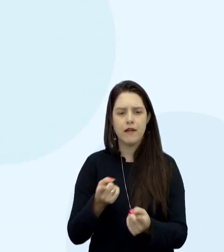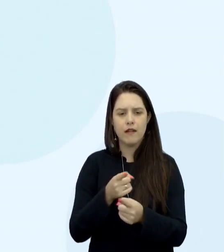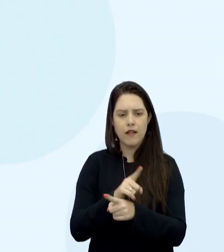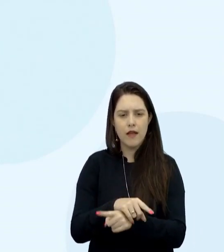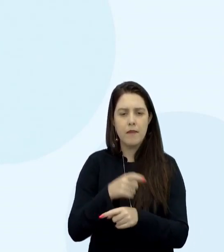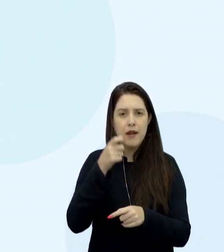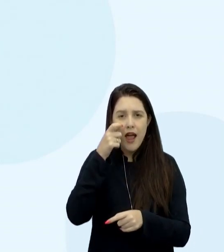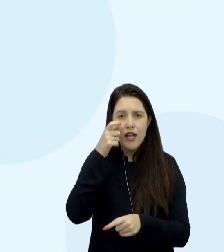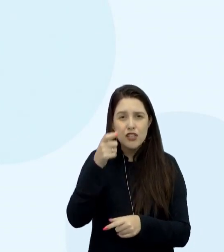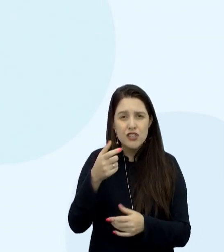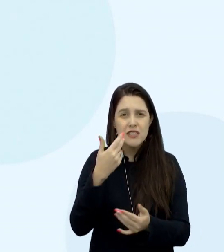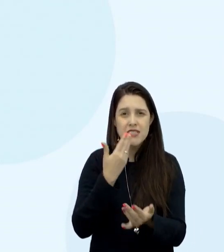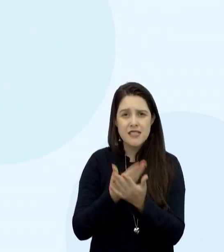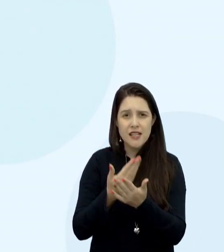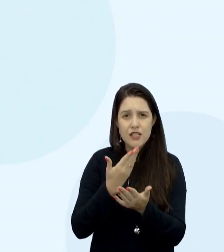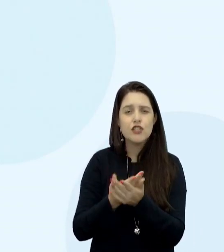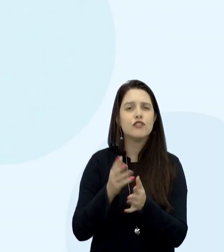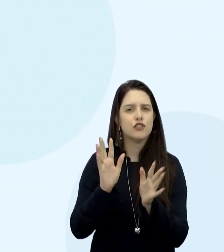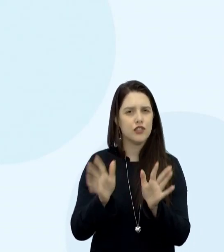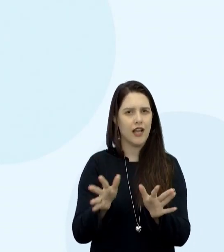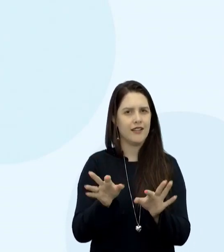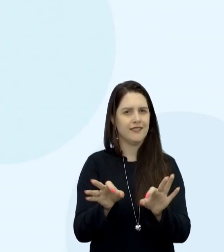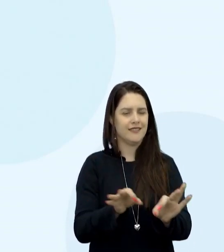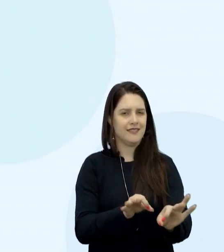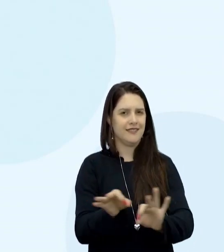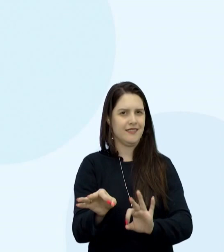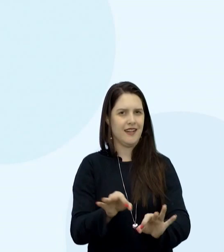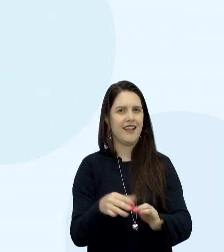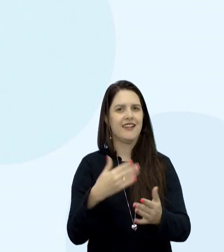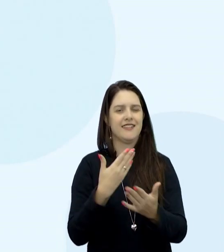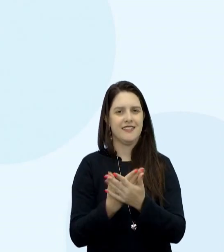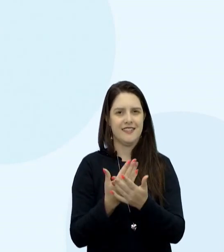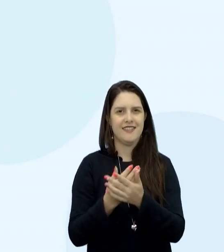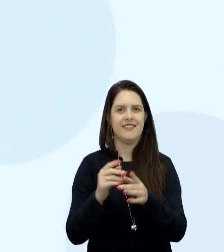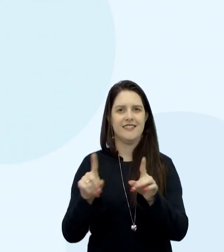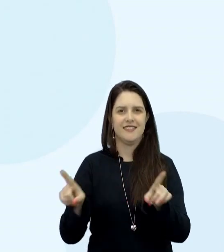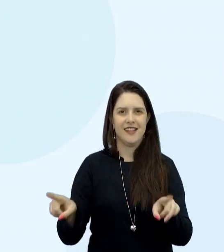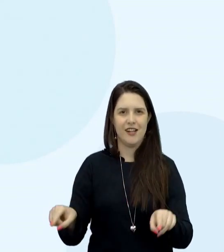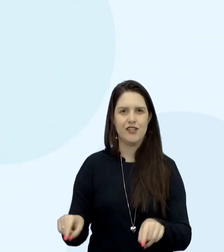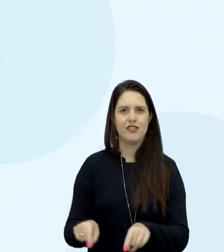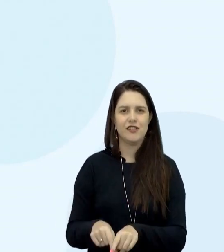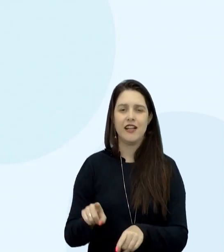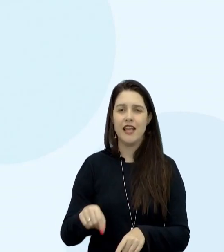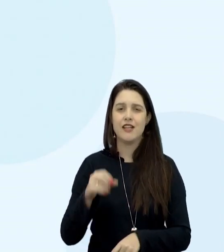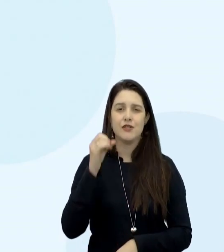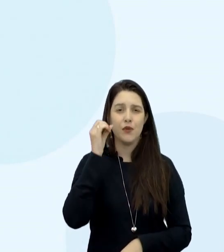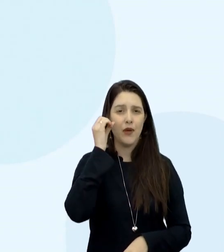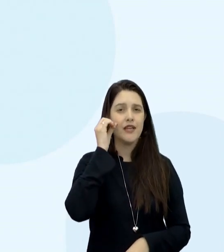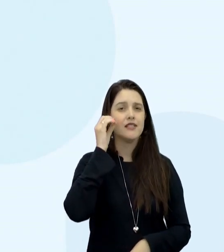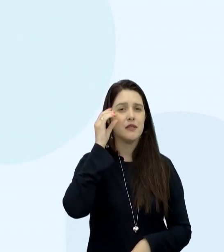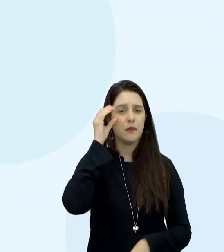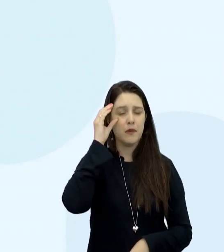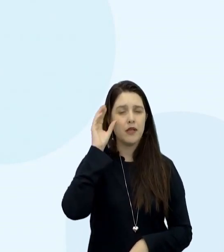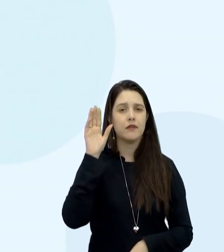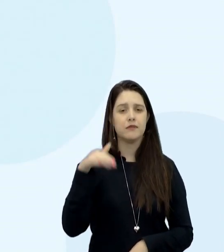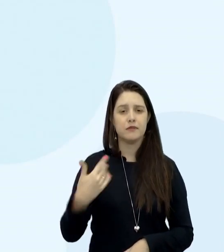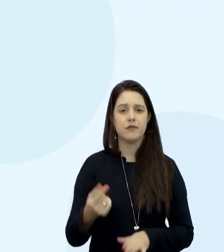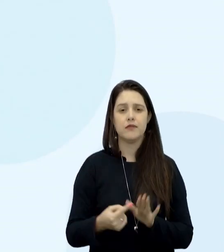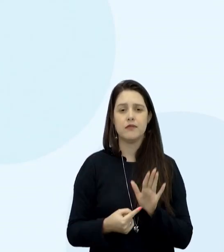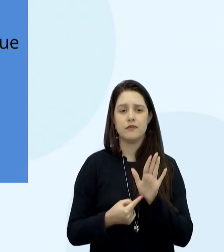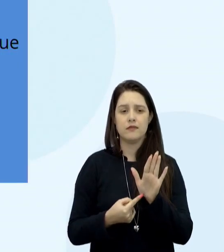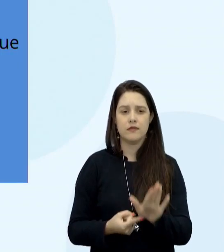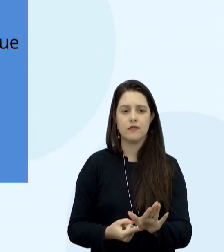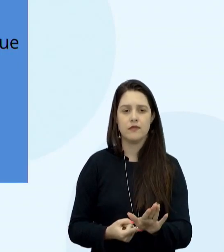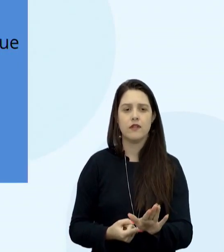essa aula e já se prepara e leva para a sala de aula presencial esses conhecimentos. E hoje a ideia aqui é produzir